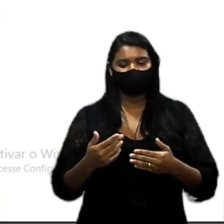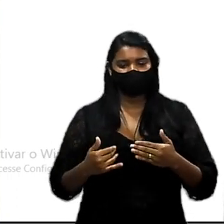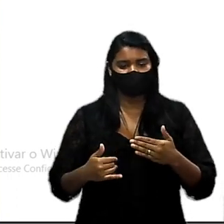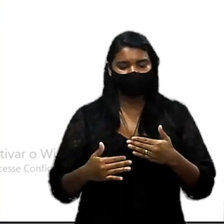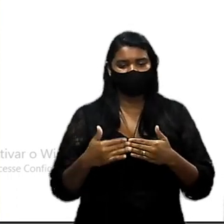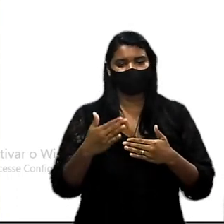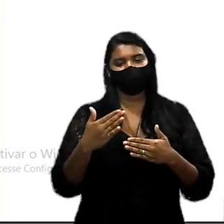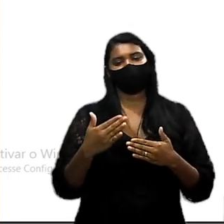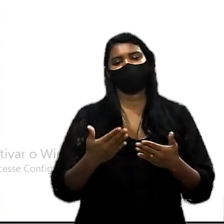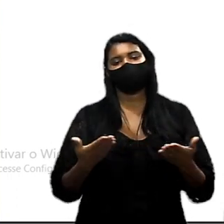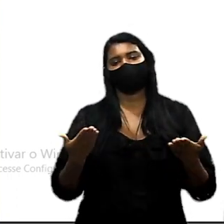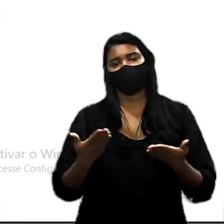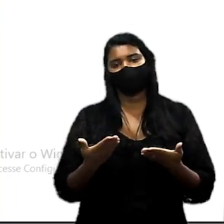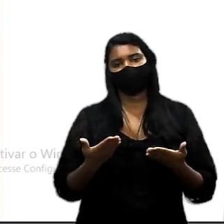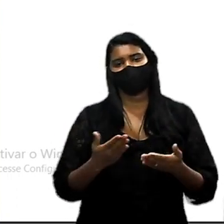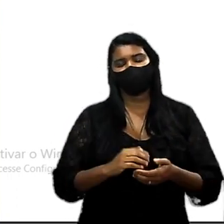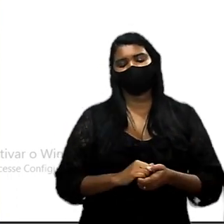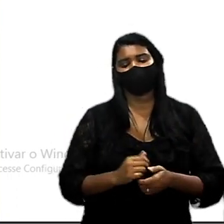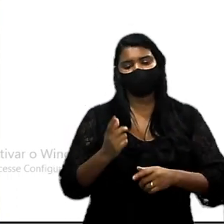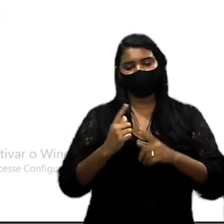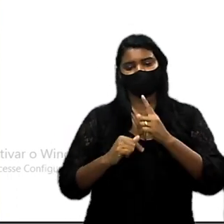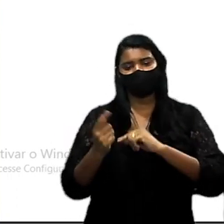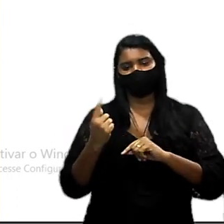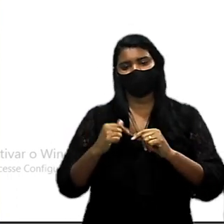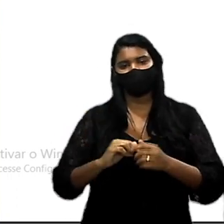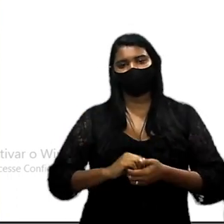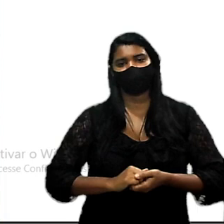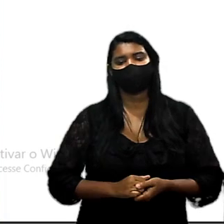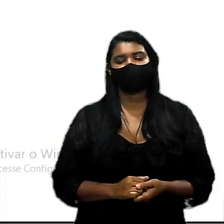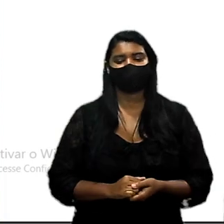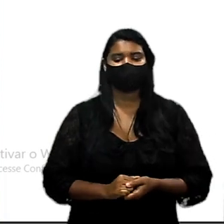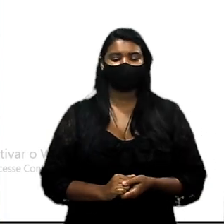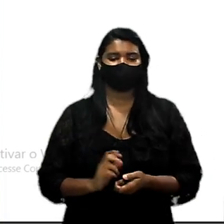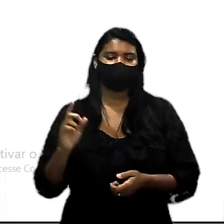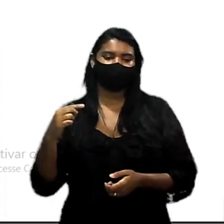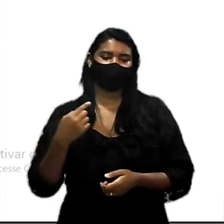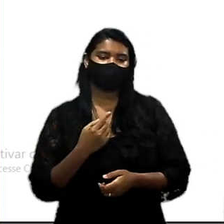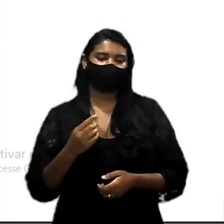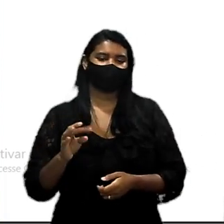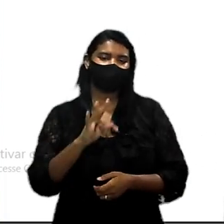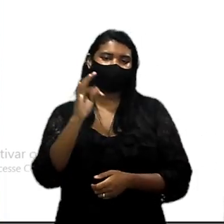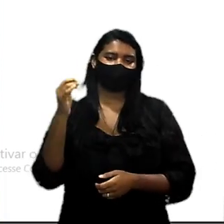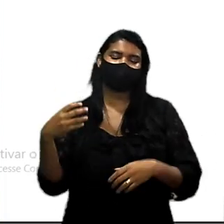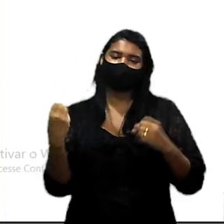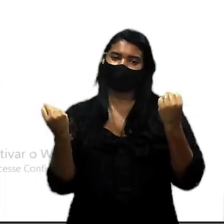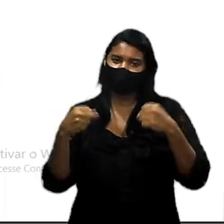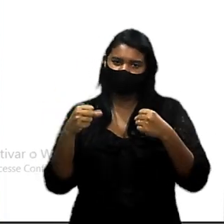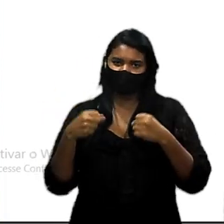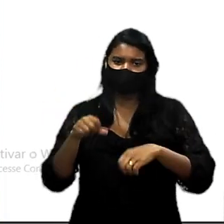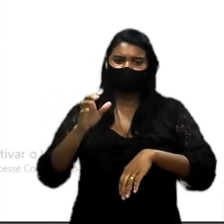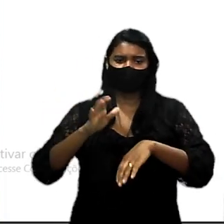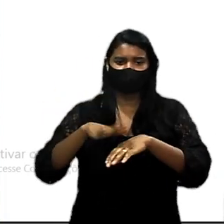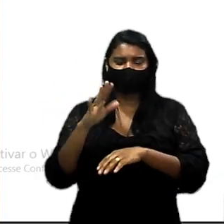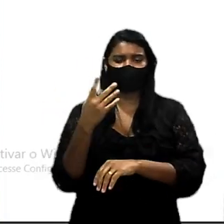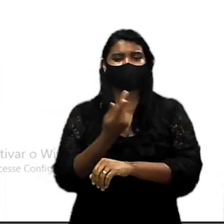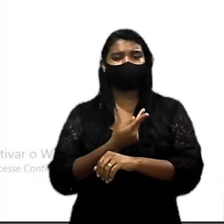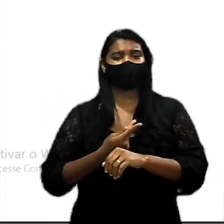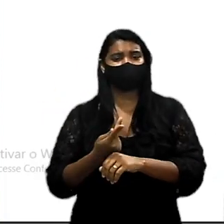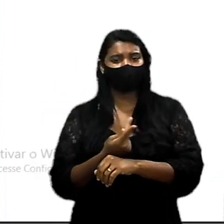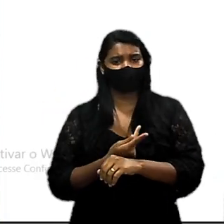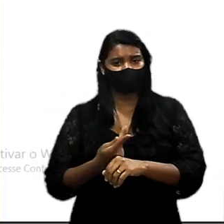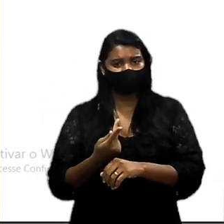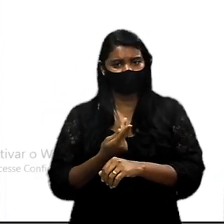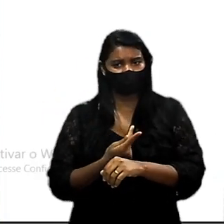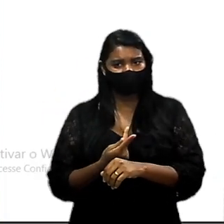transcende apenas a área da administração. Todos nós precisamos cada vez mais procurar, inclusive, gerir o